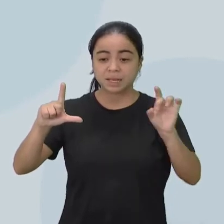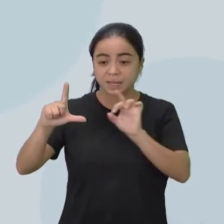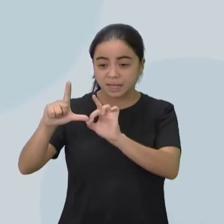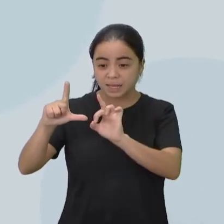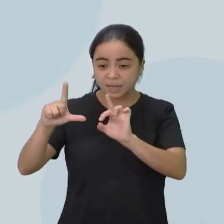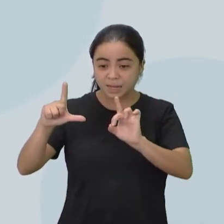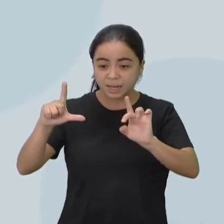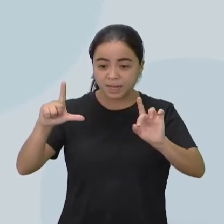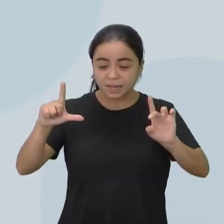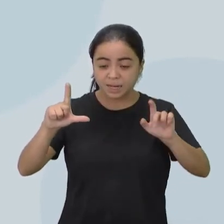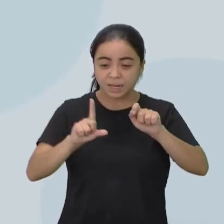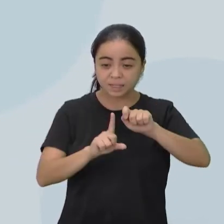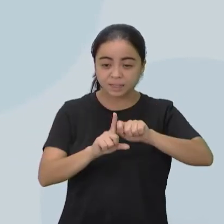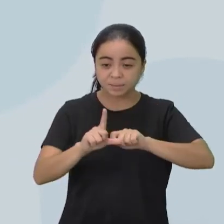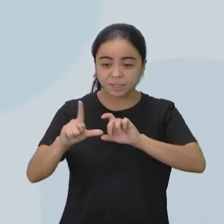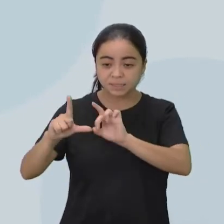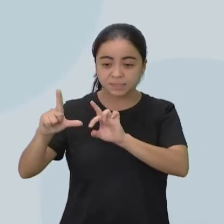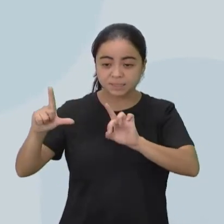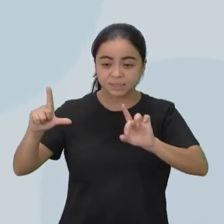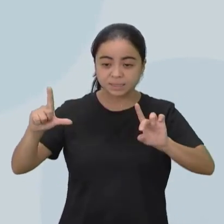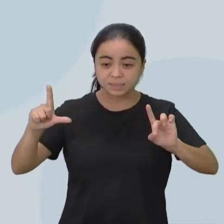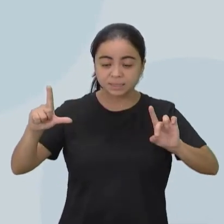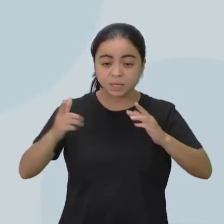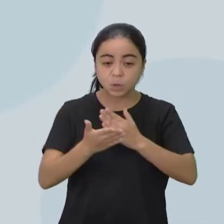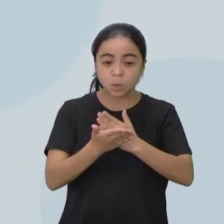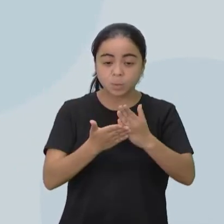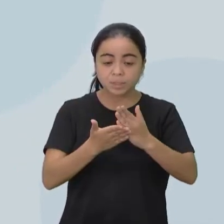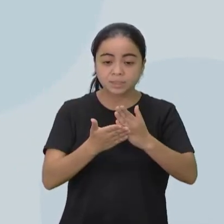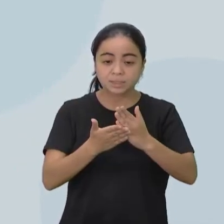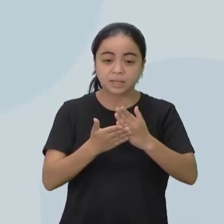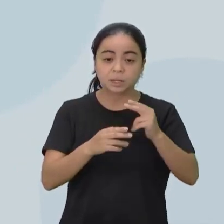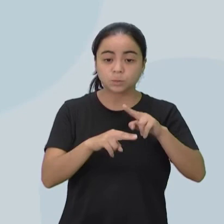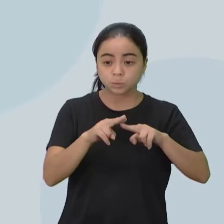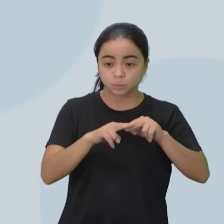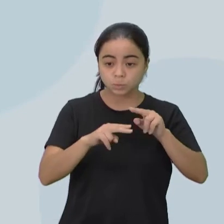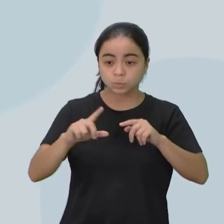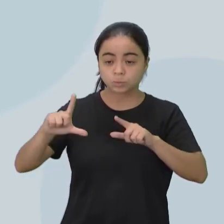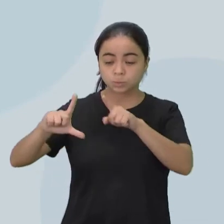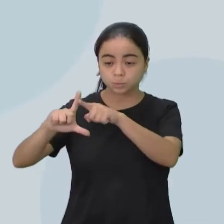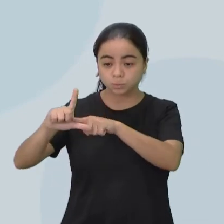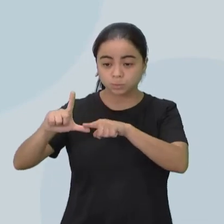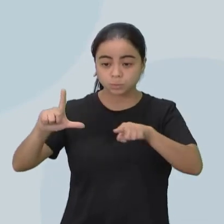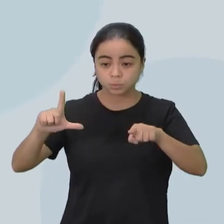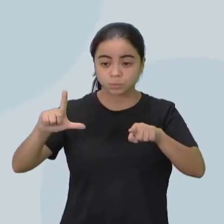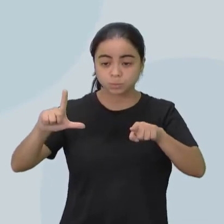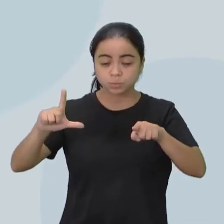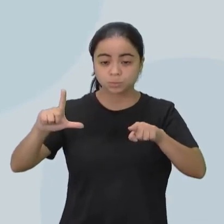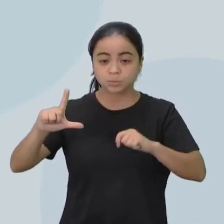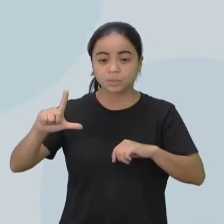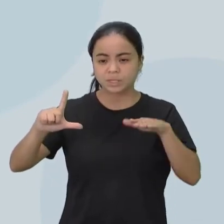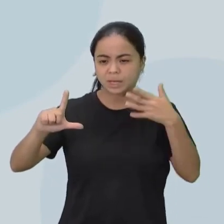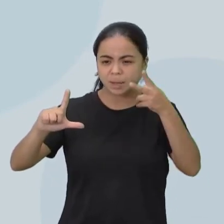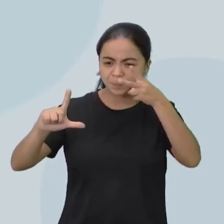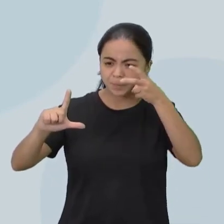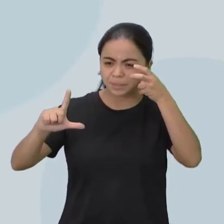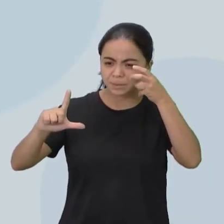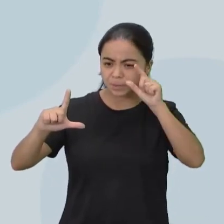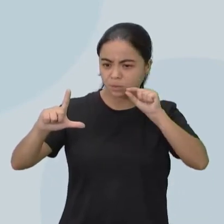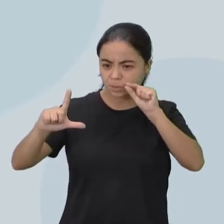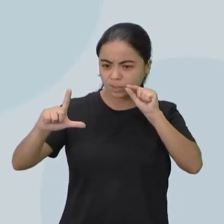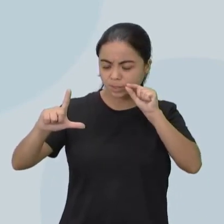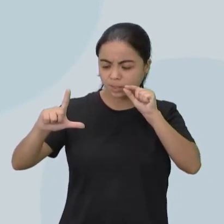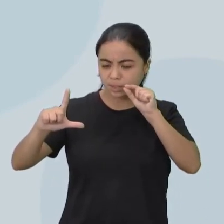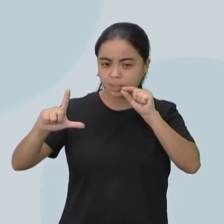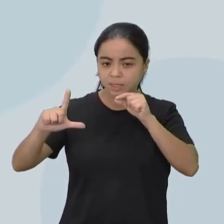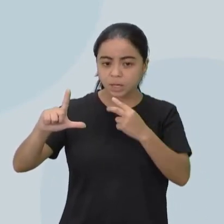desses meses aí, a começar pelo mês de junho, por exemplo, né? Foi a primeira pergunta. Então, o que você tinha que ver? Que aqui, ó,